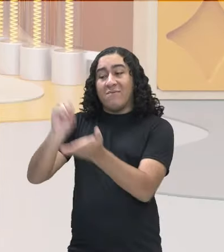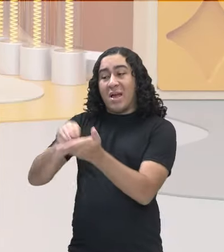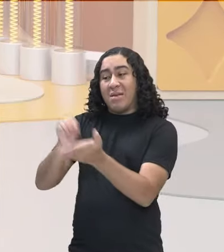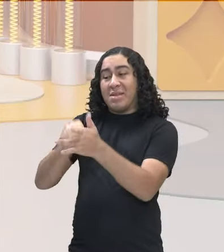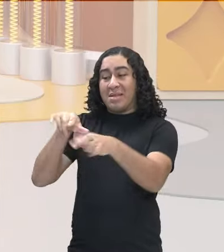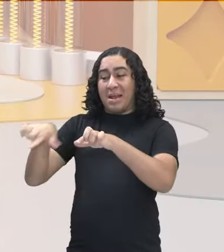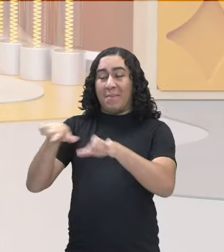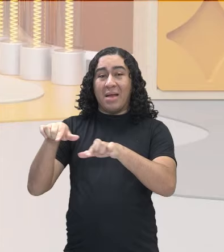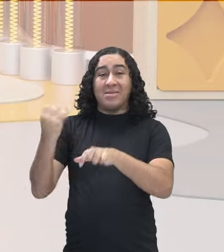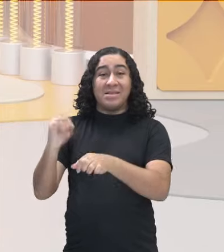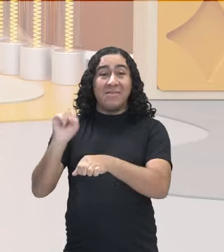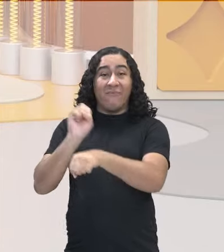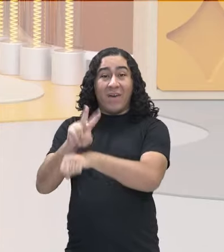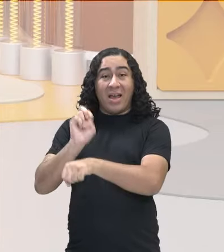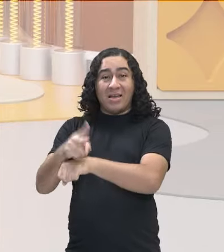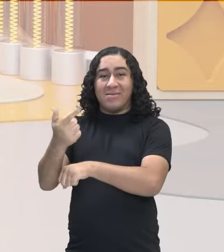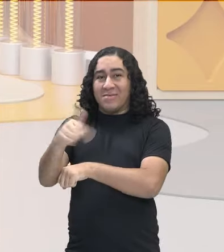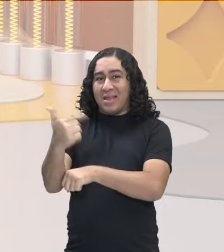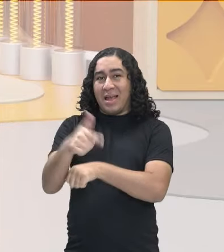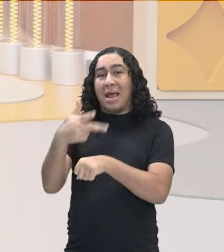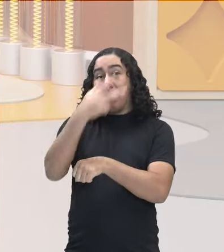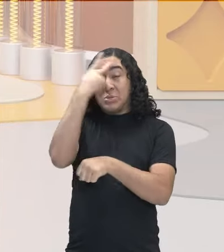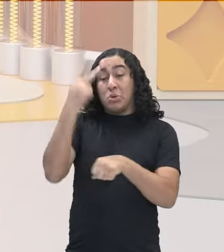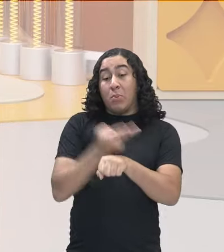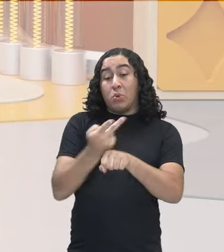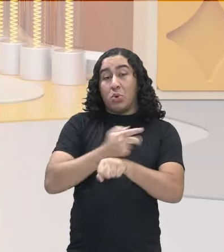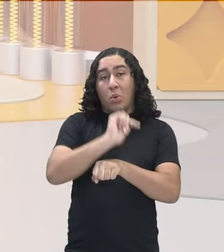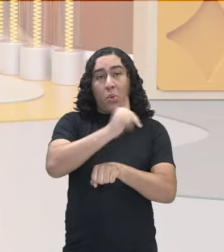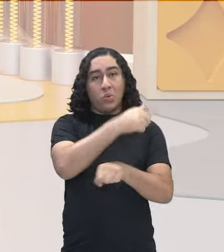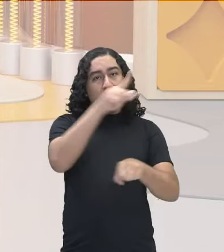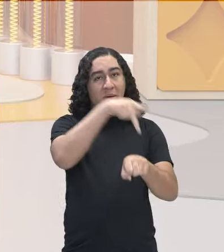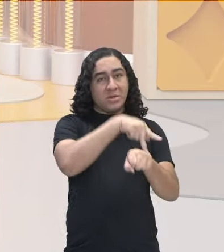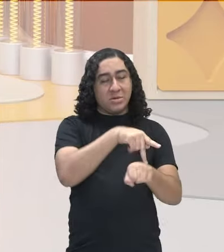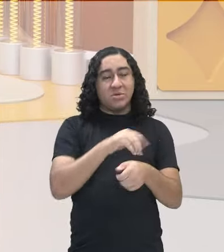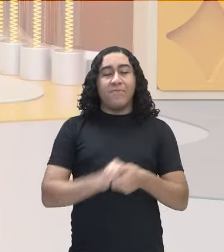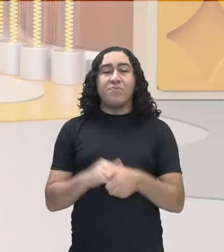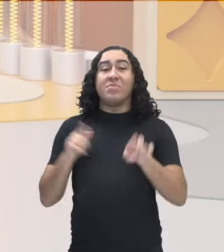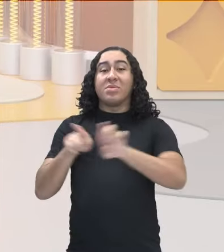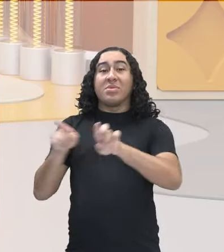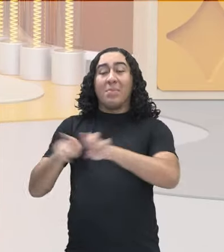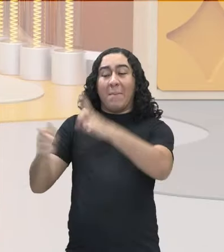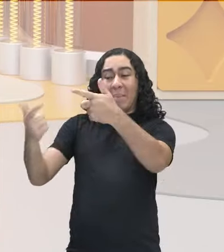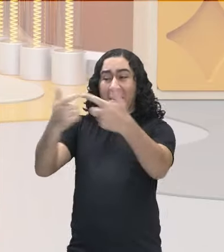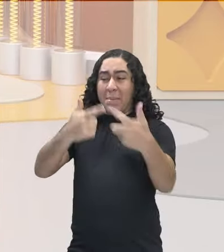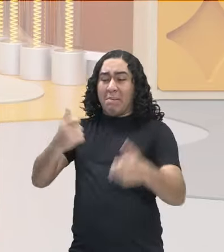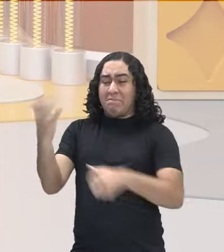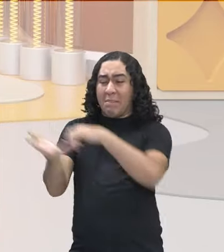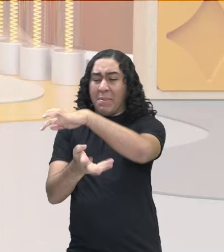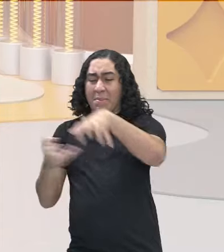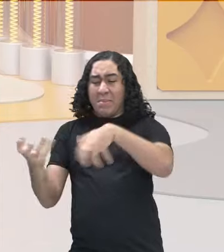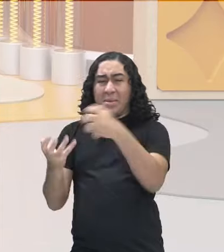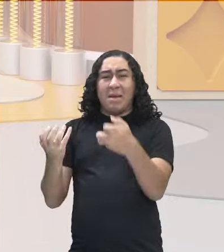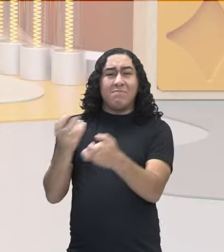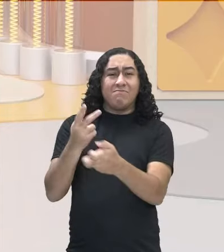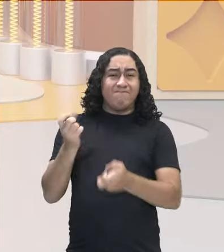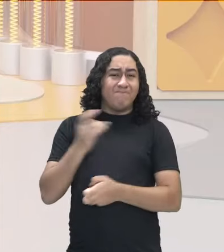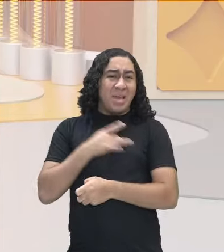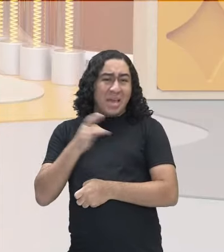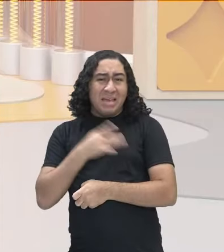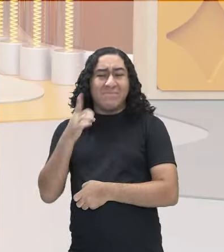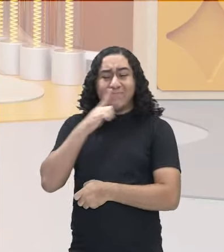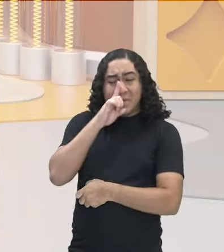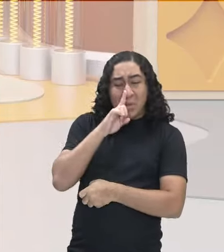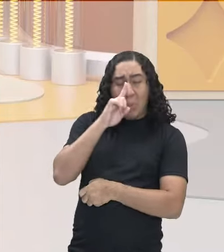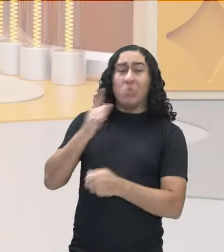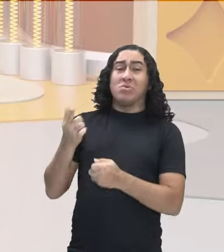população tende a migrar para um outro lugar tá bom conflitos armados ninguém quer viver num lugar inseguro com guerras